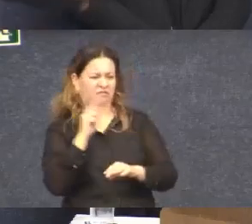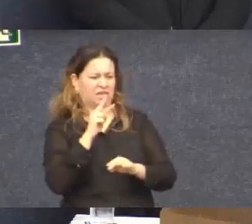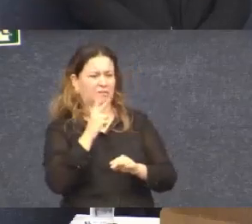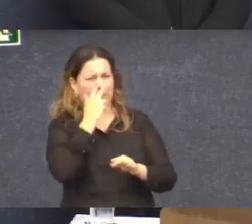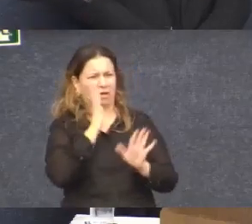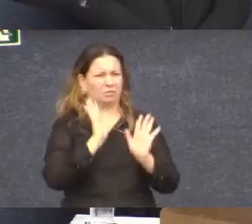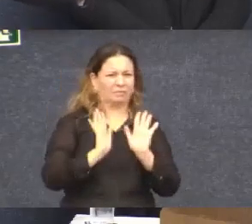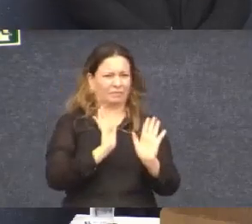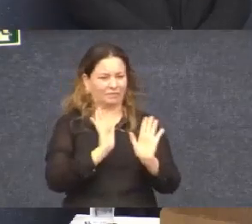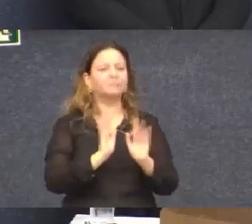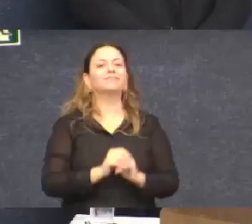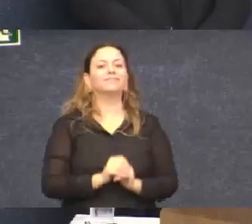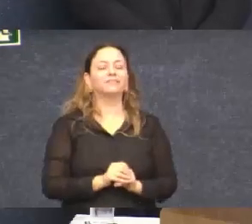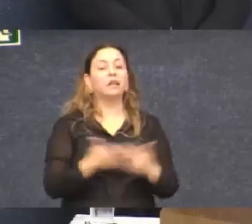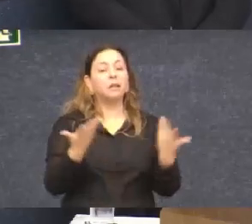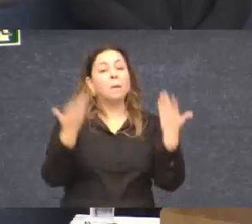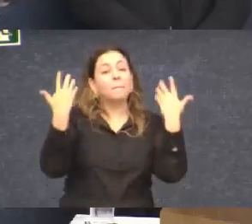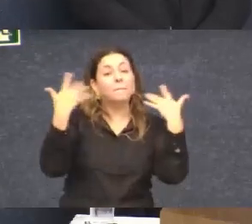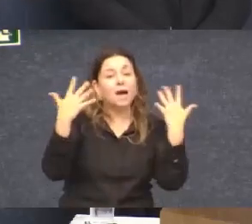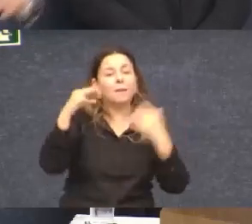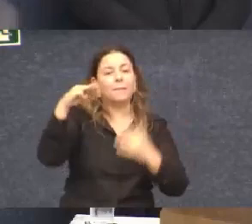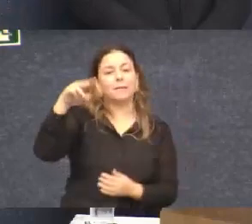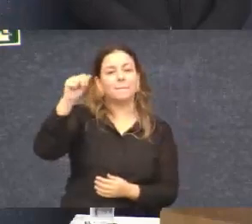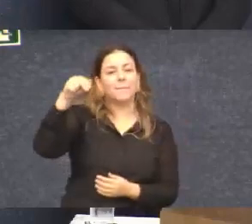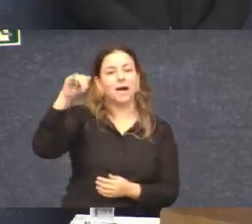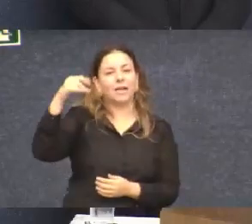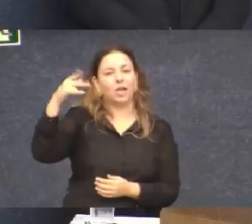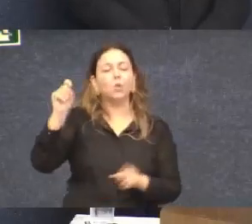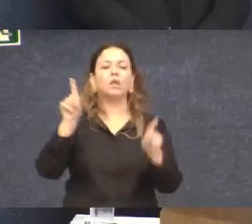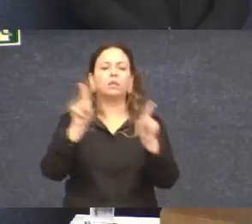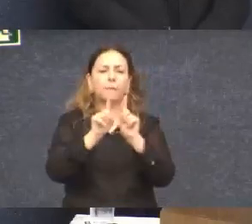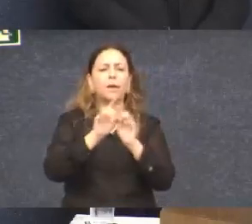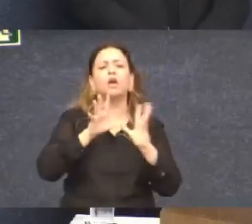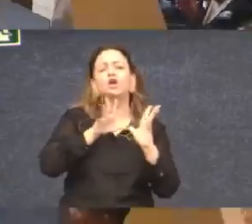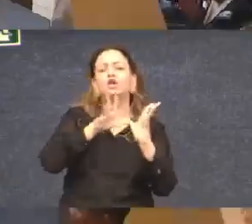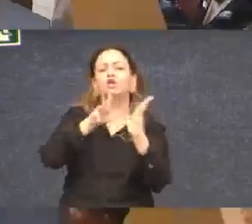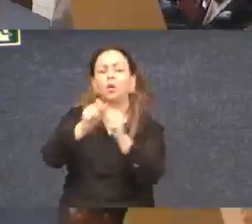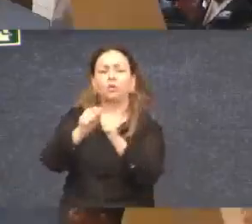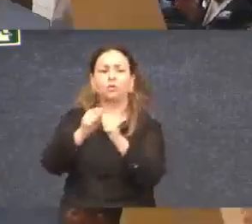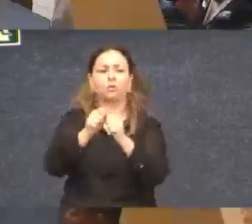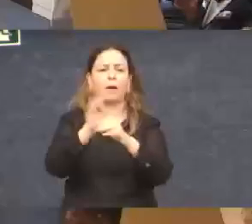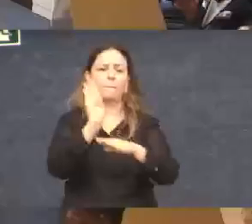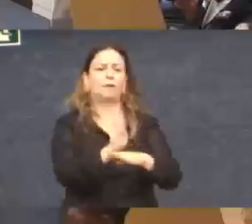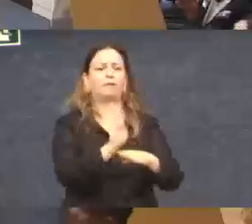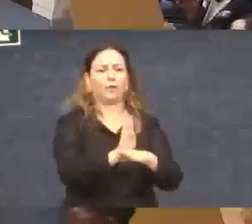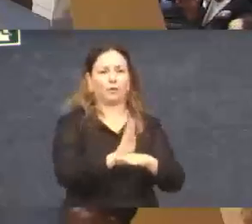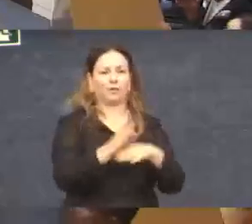sombreada. Parabéns, Maninho, uma salva de palmas para todos os benfeitores.